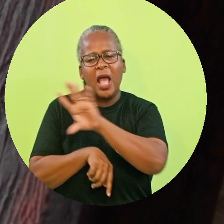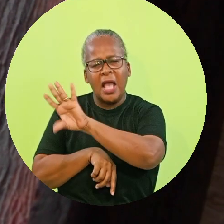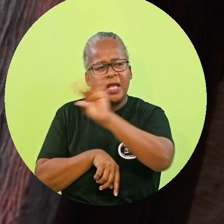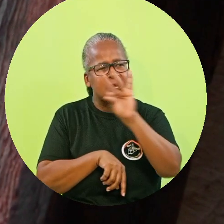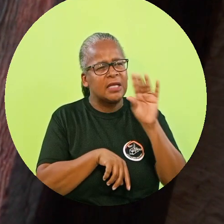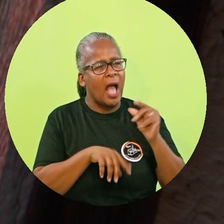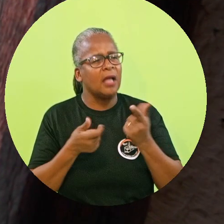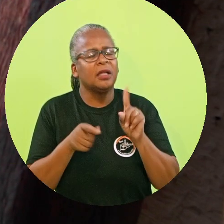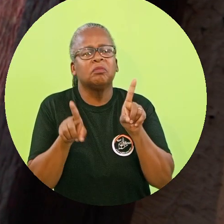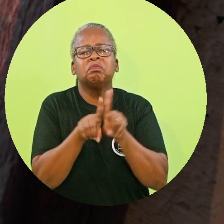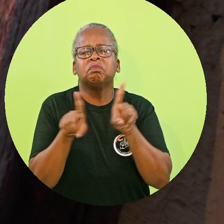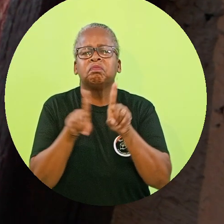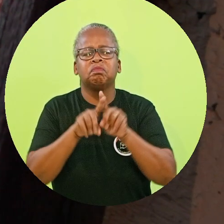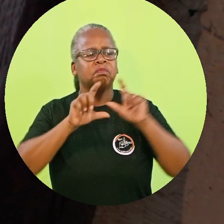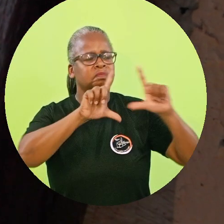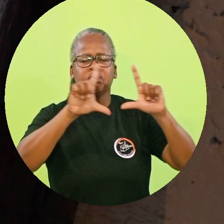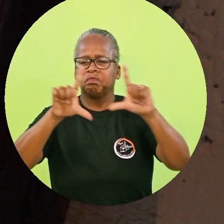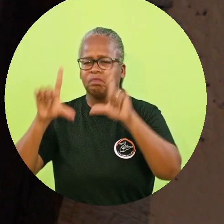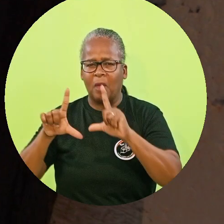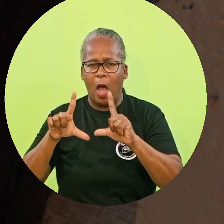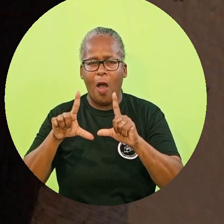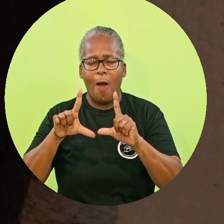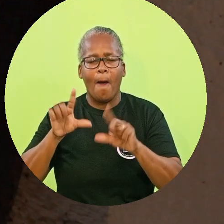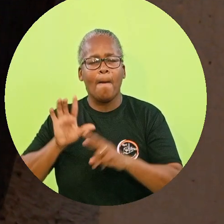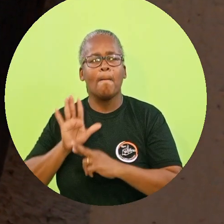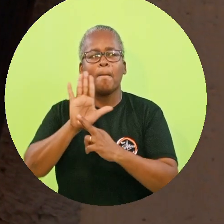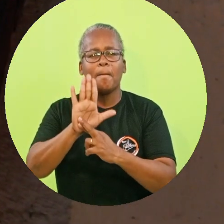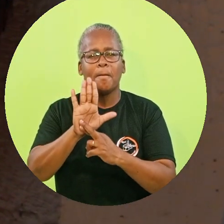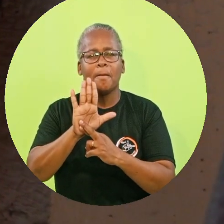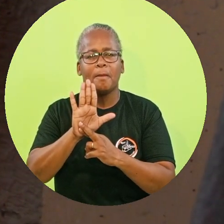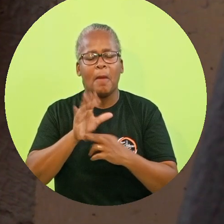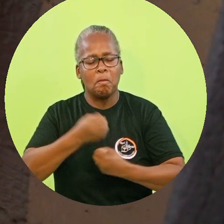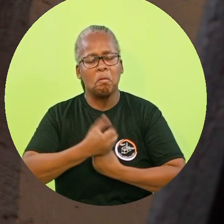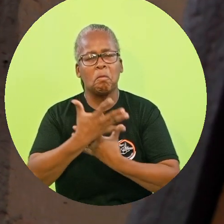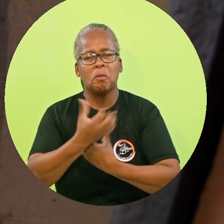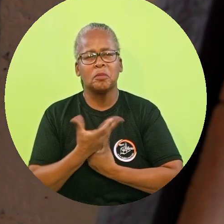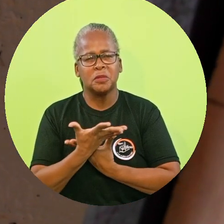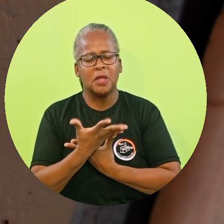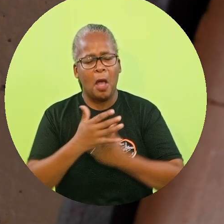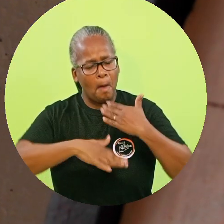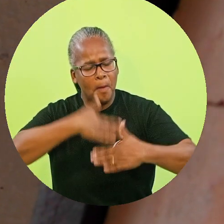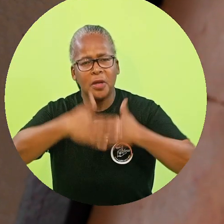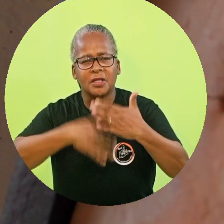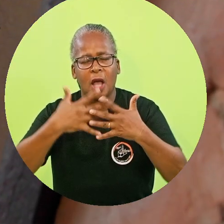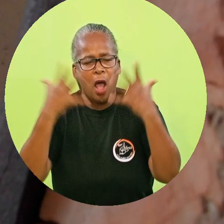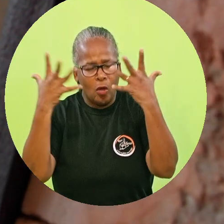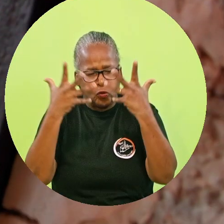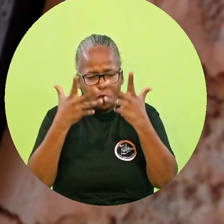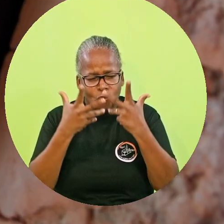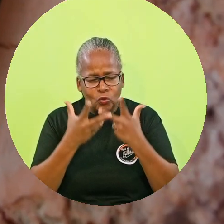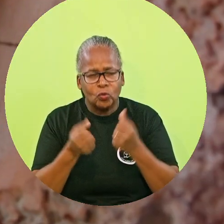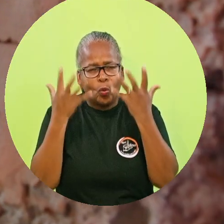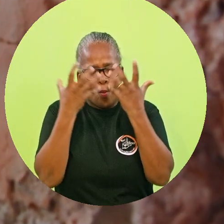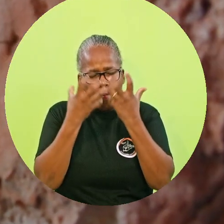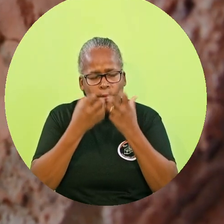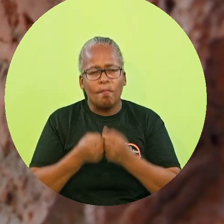painel, fissuras e variações cromáticas constroem uma poética do efêmero. Processos naturais de secagem e fissuração